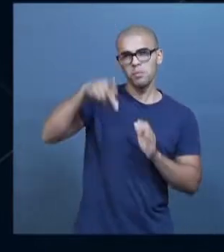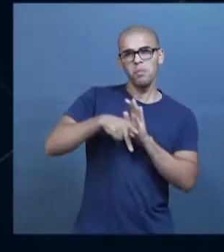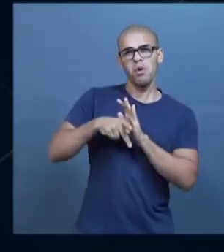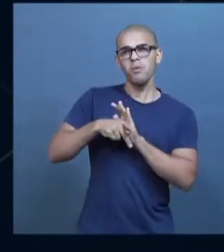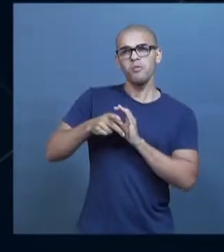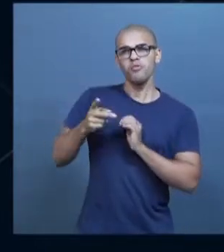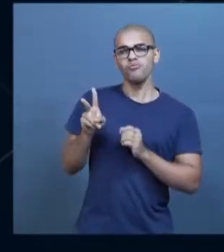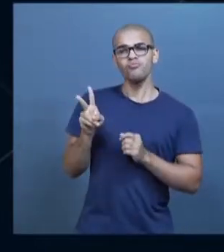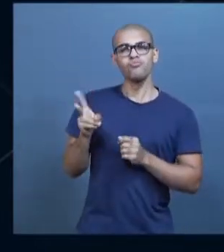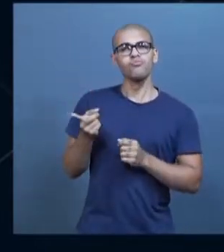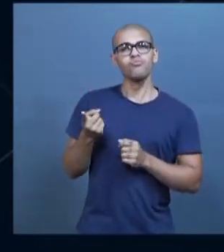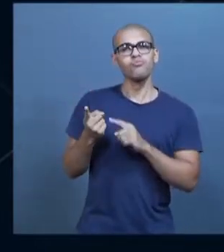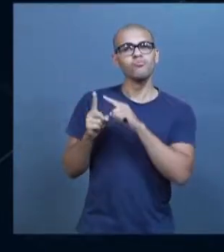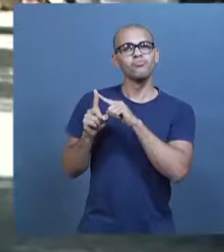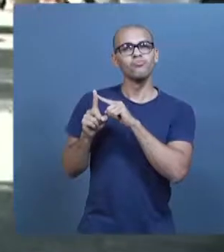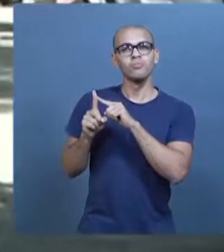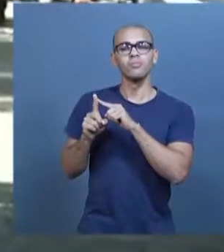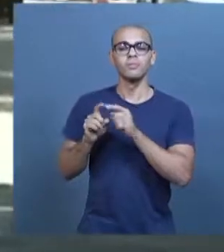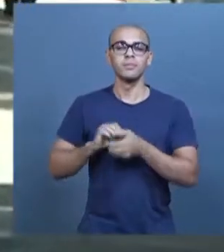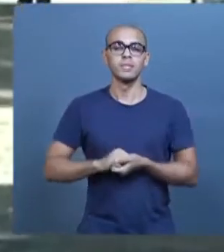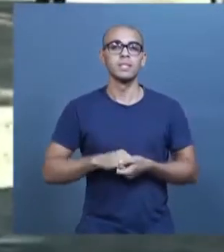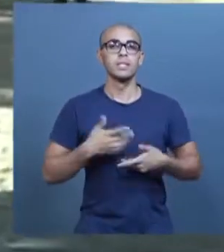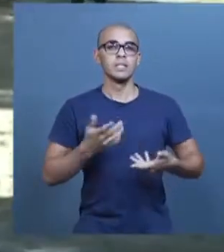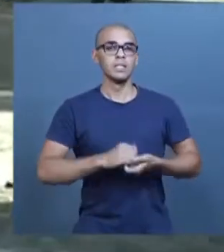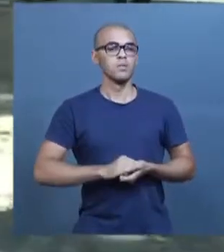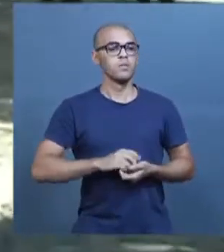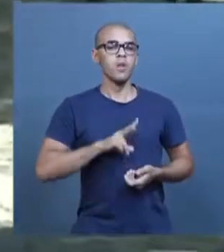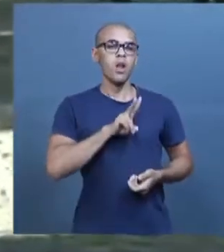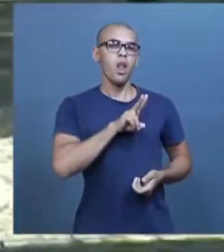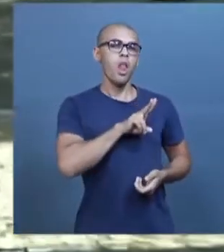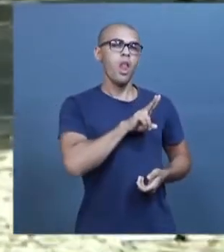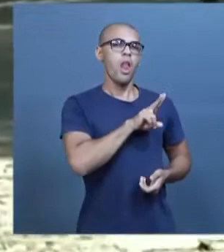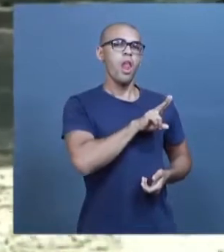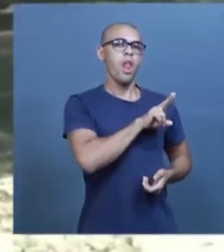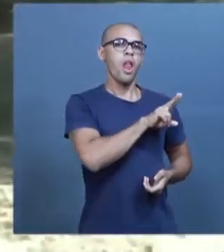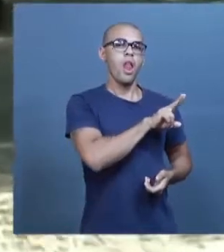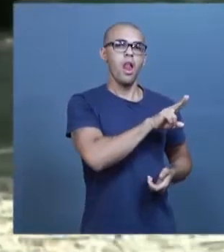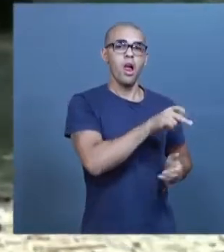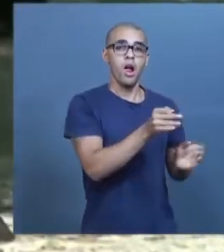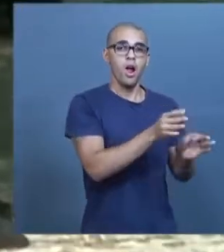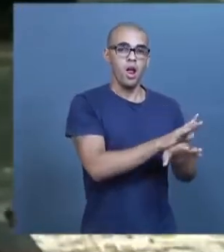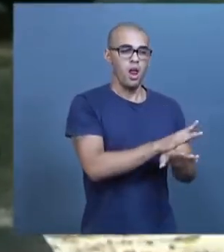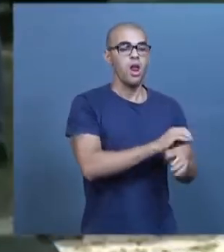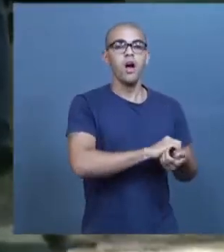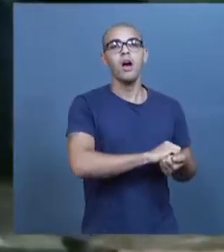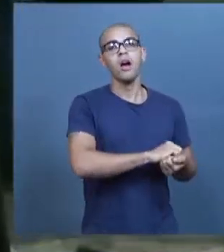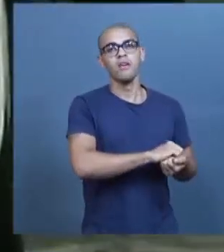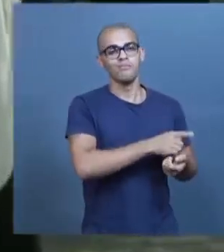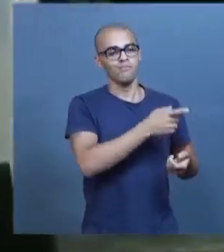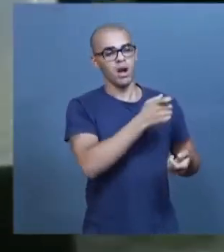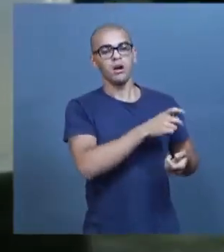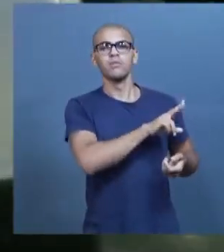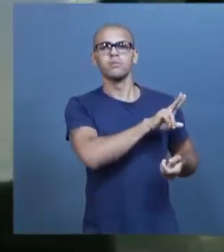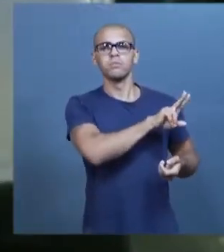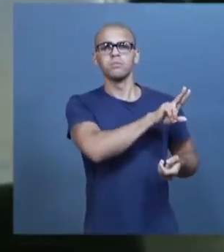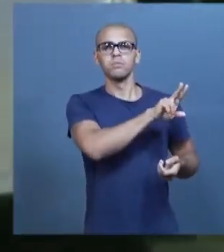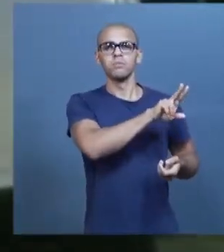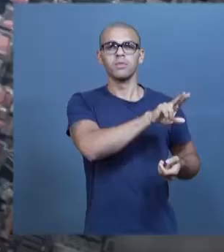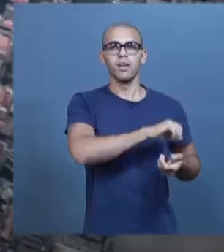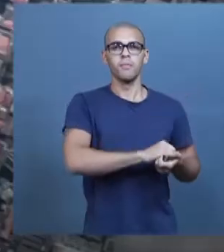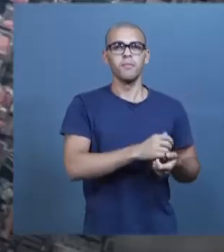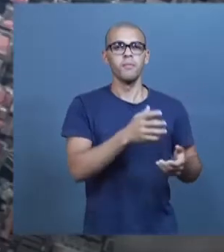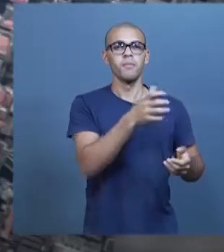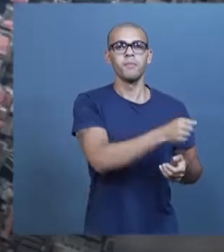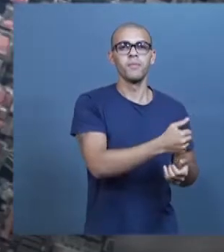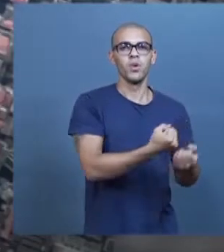17 anos, um dos agressores. Da locadora, Guilherme Luiz Henrique de Castro, de 25 anos, seguiram neste carro alugado